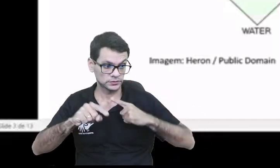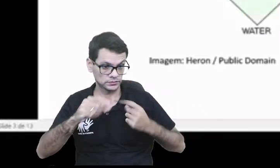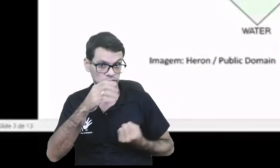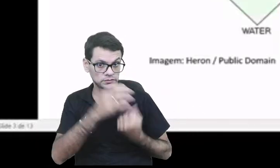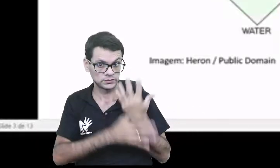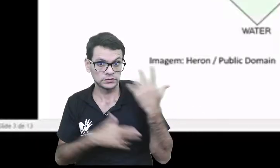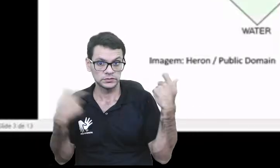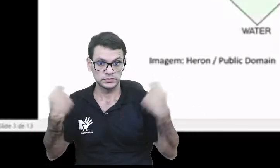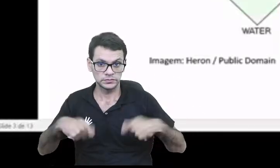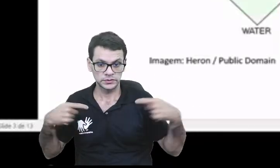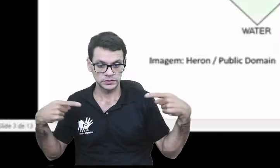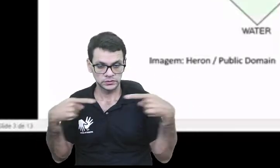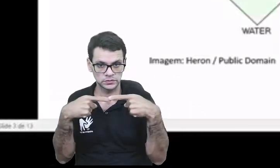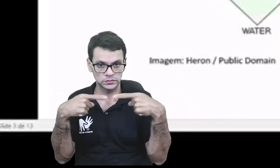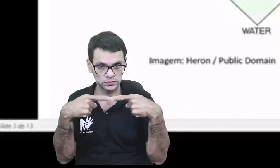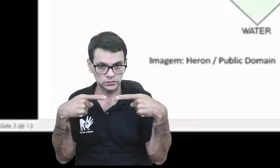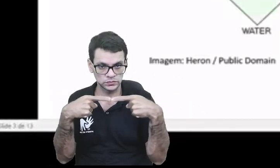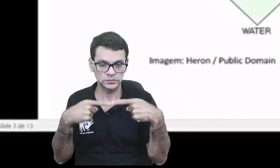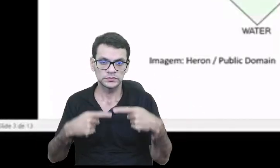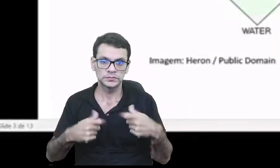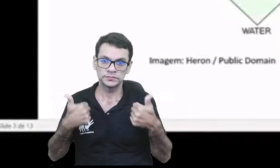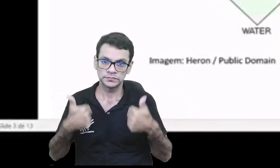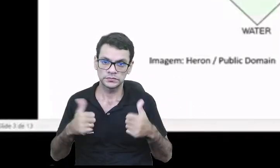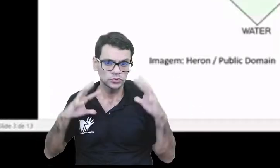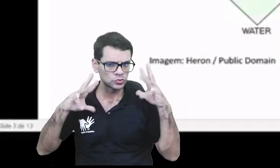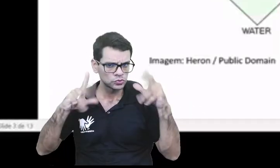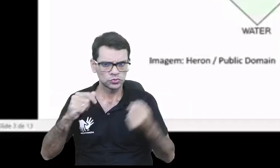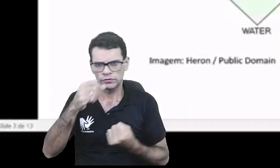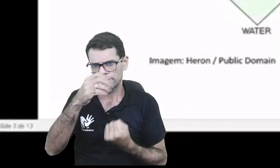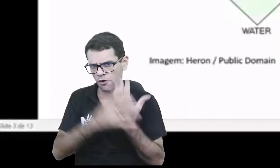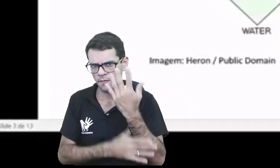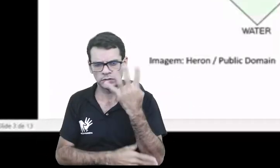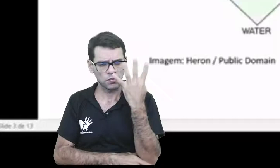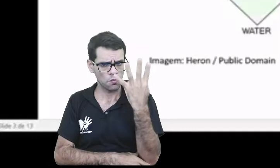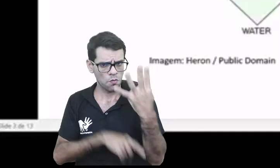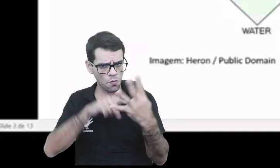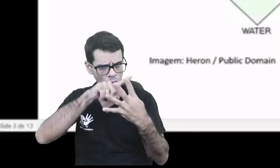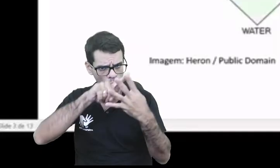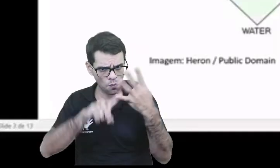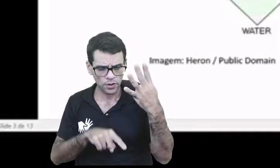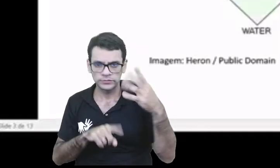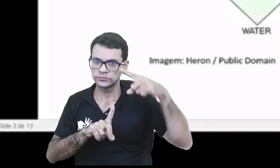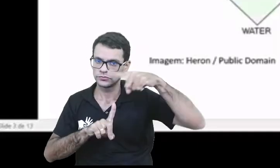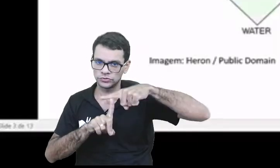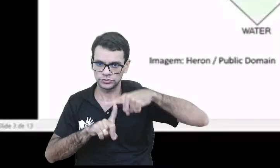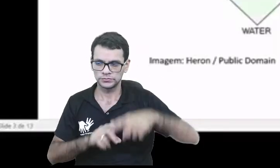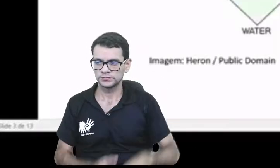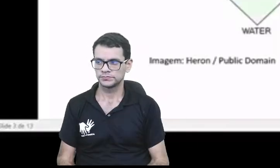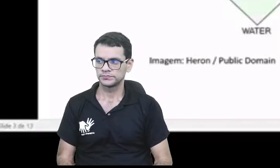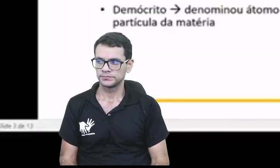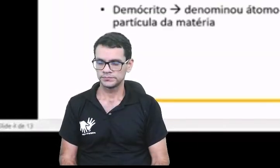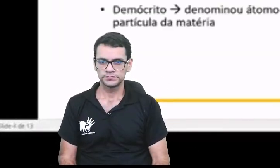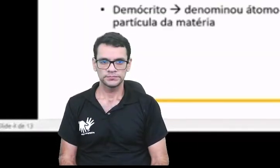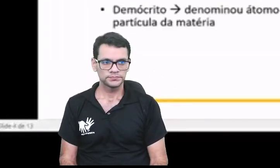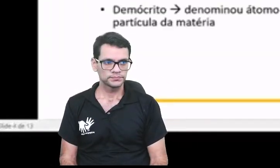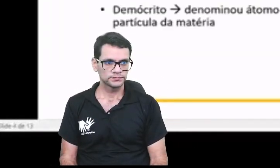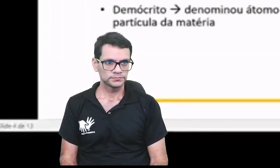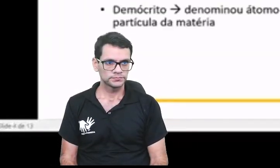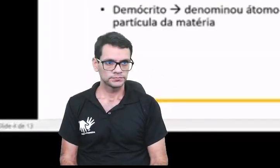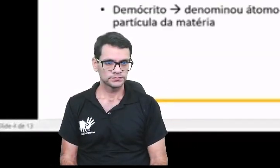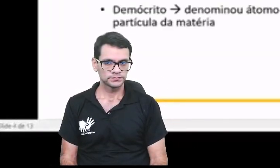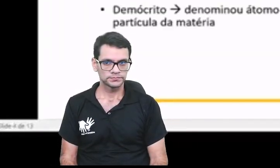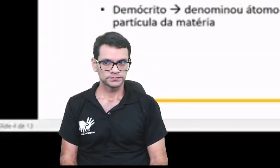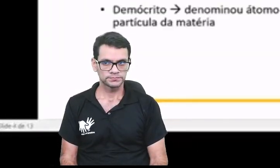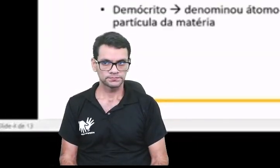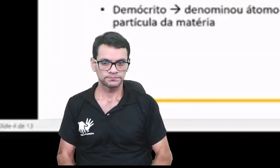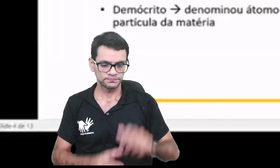tem que ter essas combinações, né? Tudo é formado por esses 4 elementos. Bom, aí